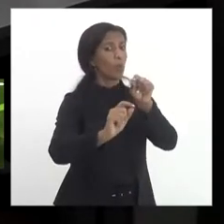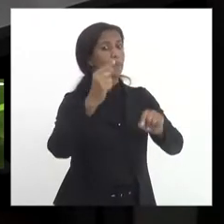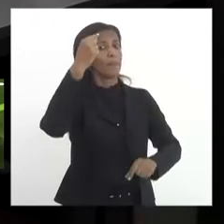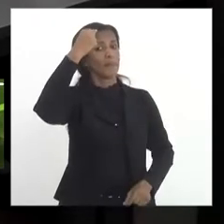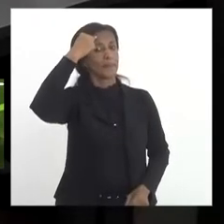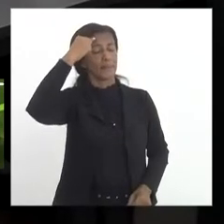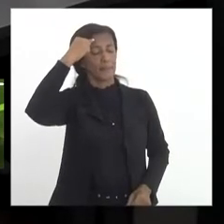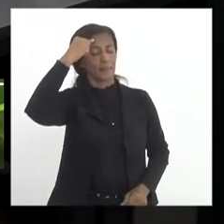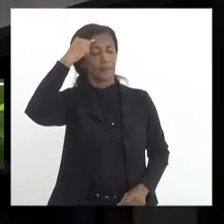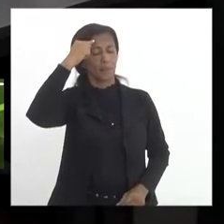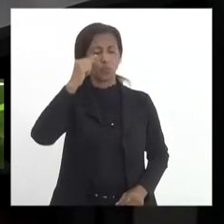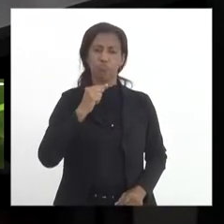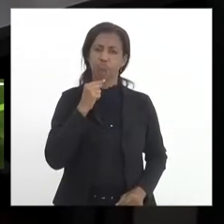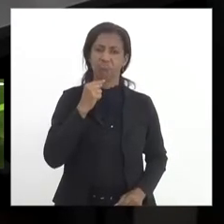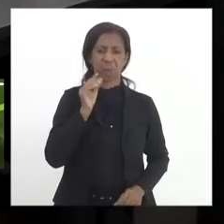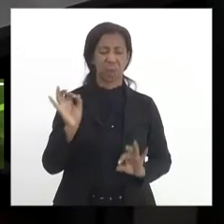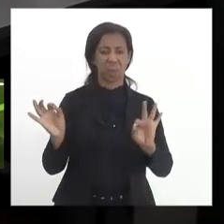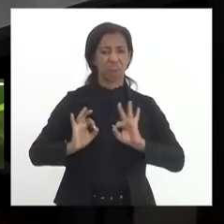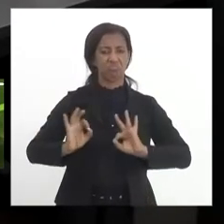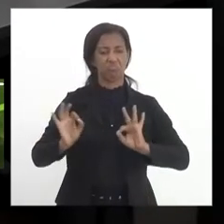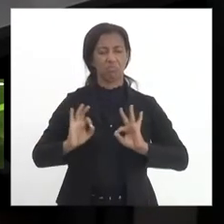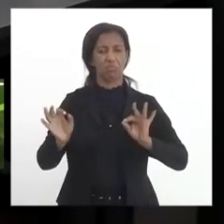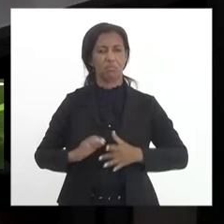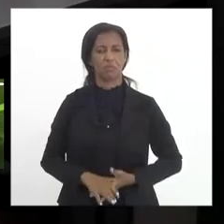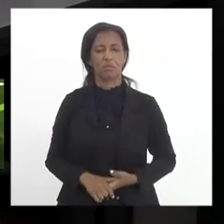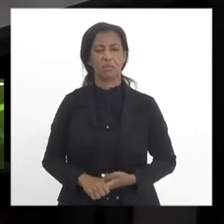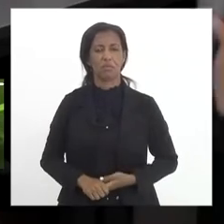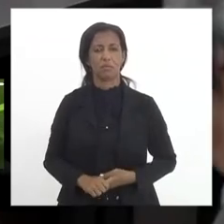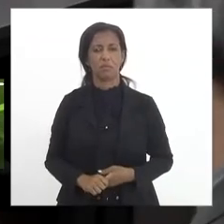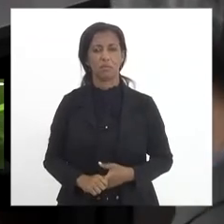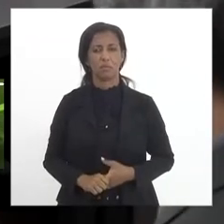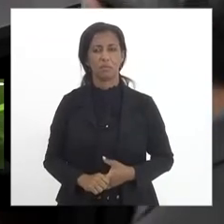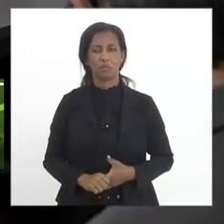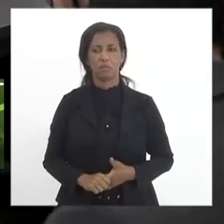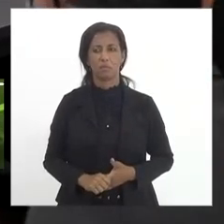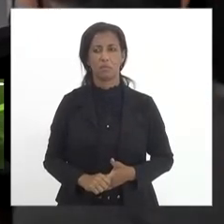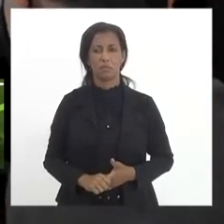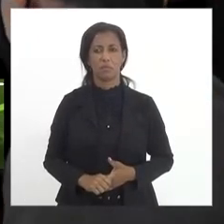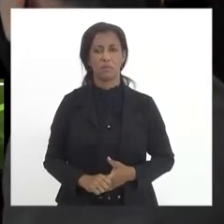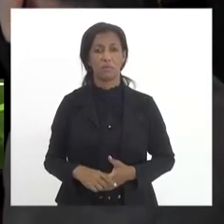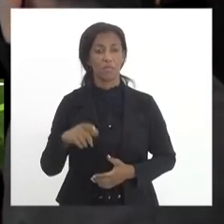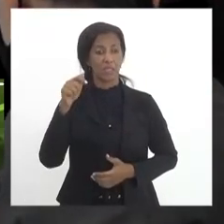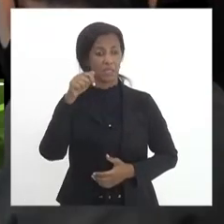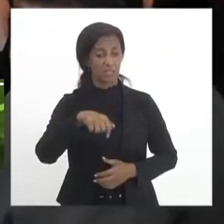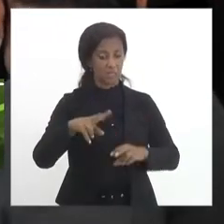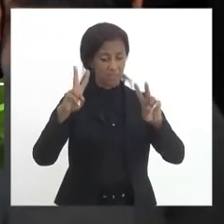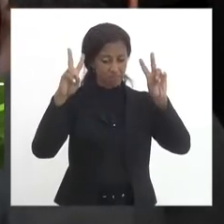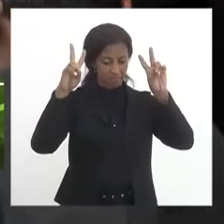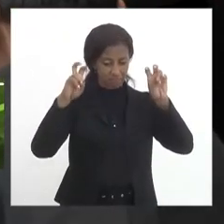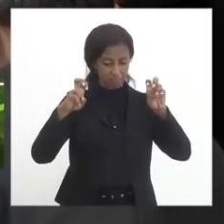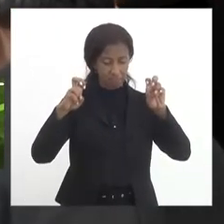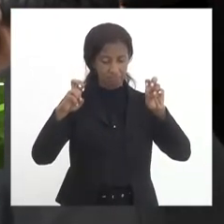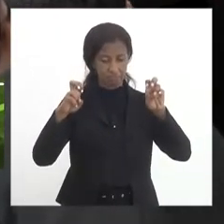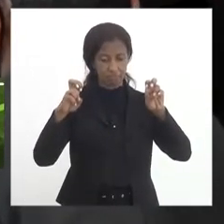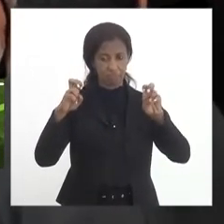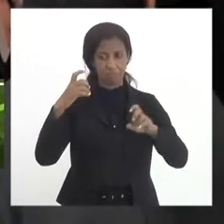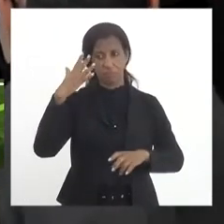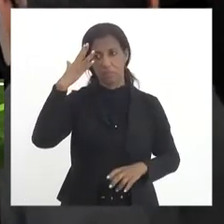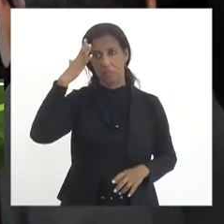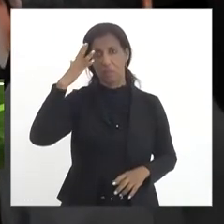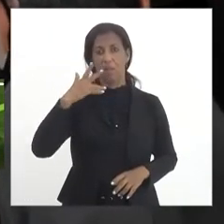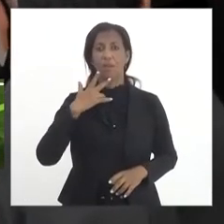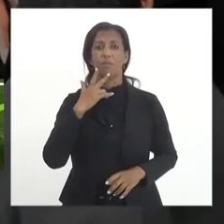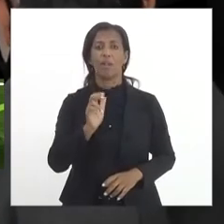pensamos. Isso não tenha dúvida nenhuma. E, nesse caso específico, eu sei, pretende o deputado Anderson Moraes